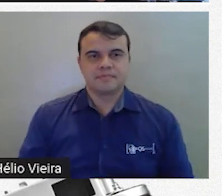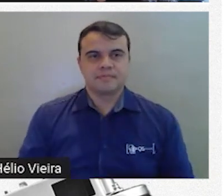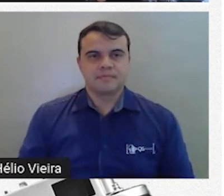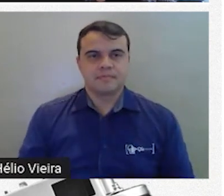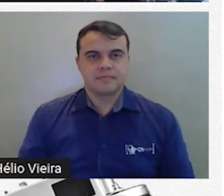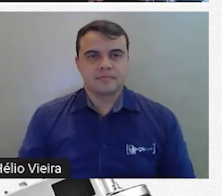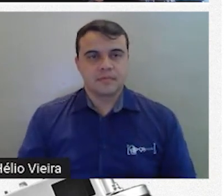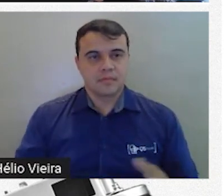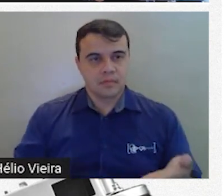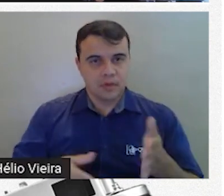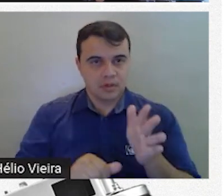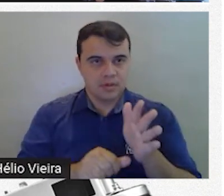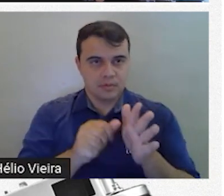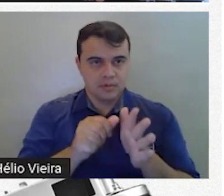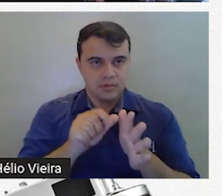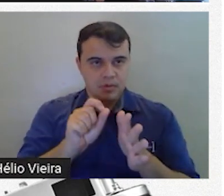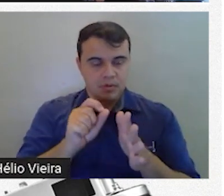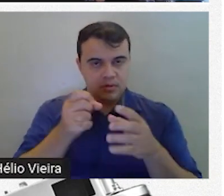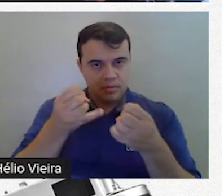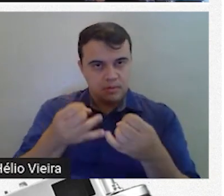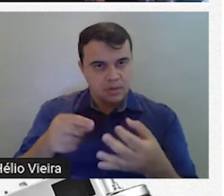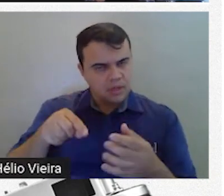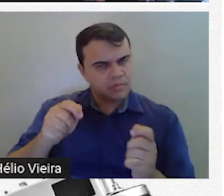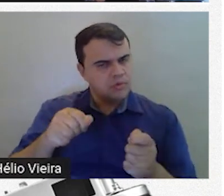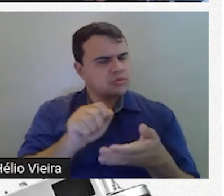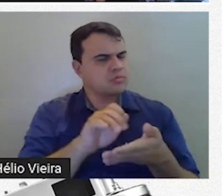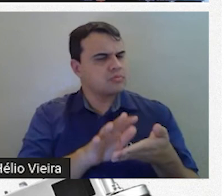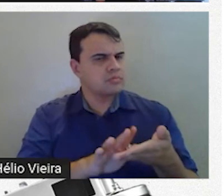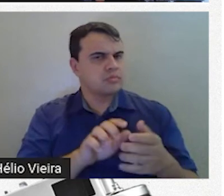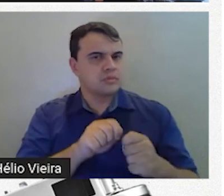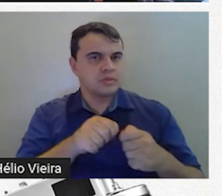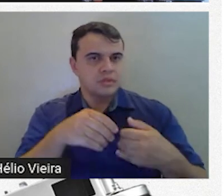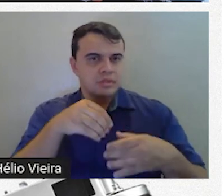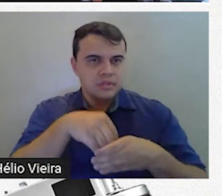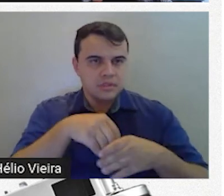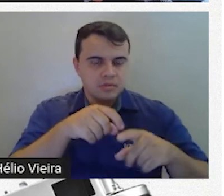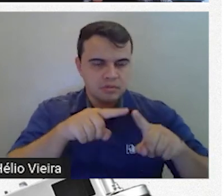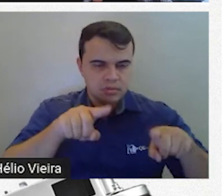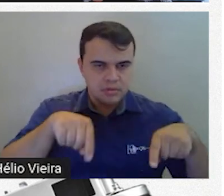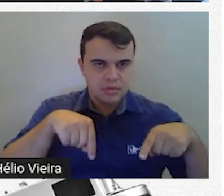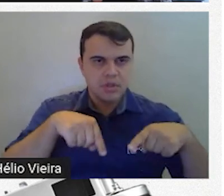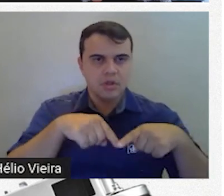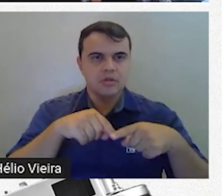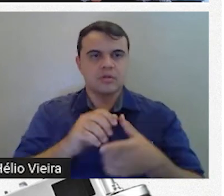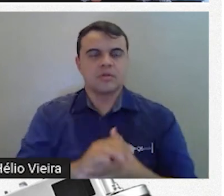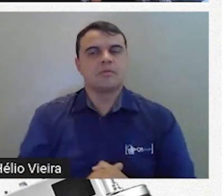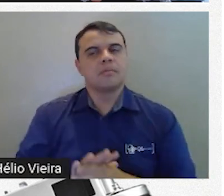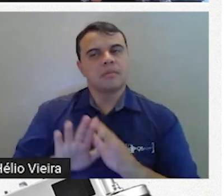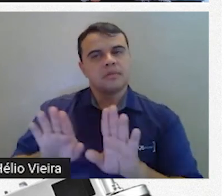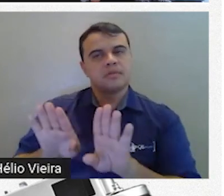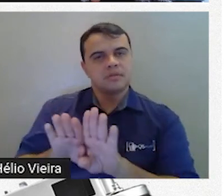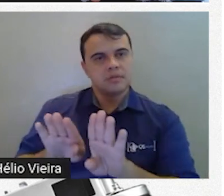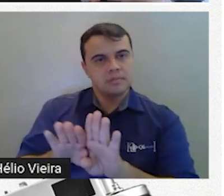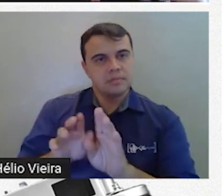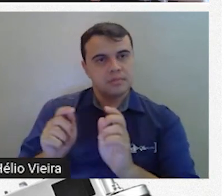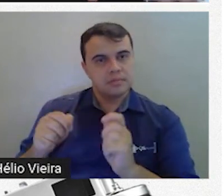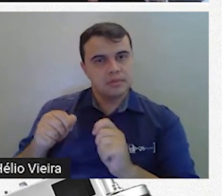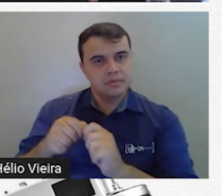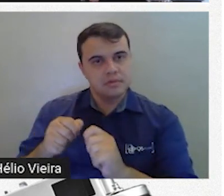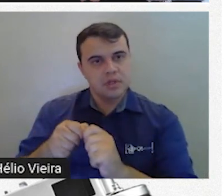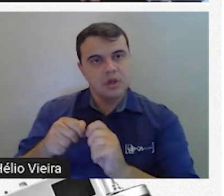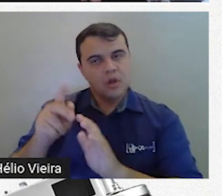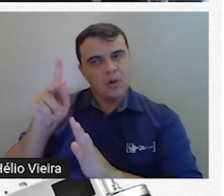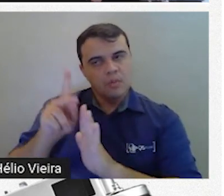Nesse primeiro momento, essa ação pode ser feita na sala de aula, mas também pode virar um